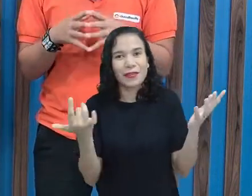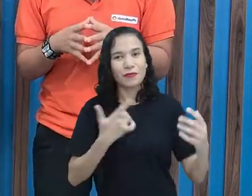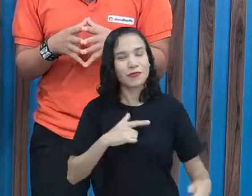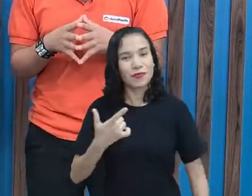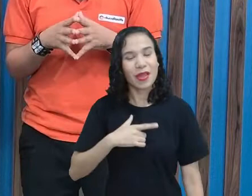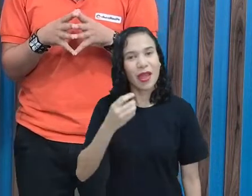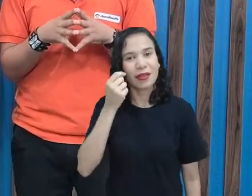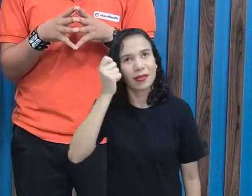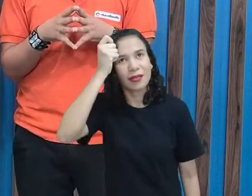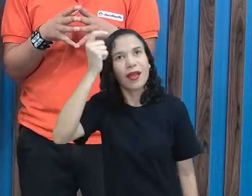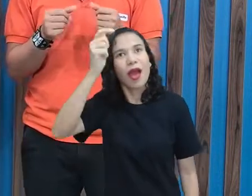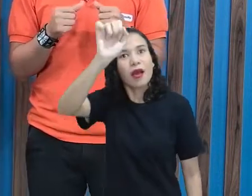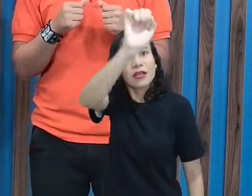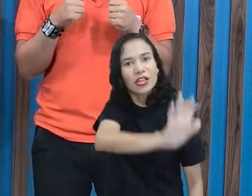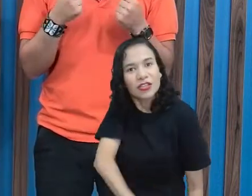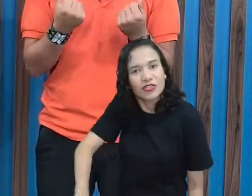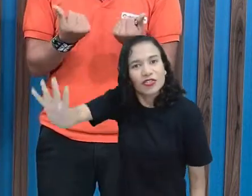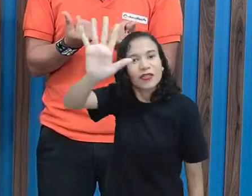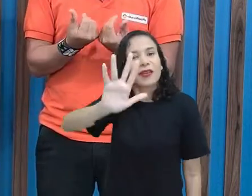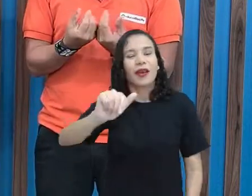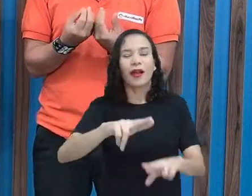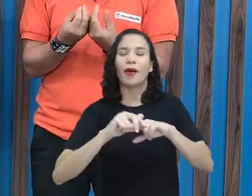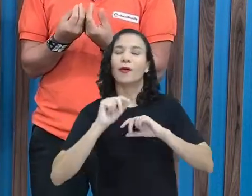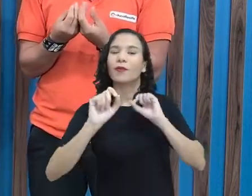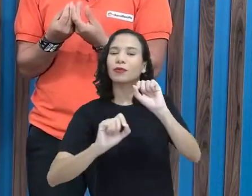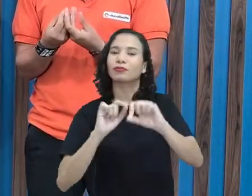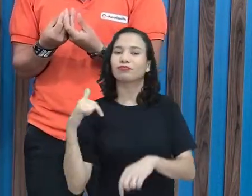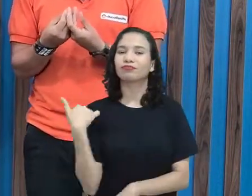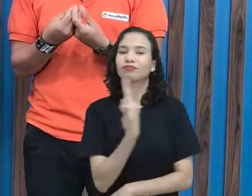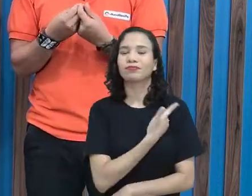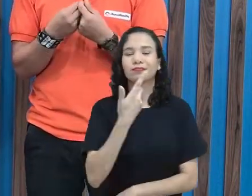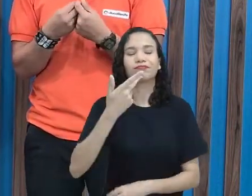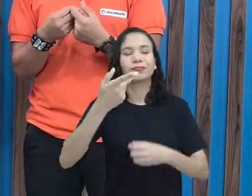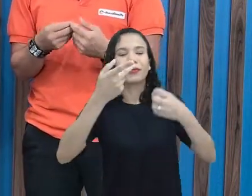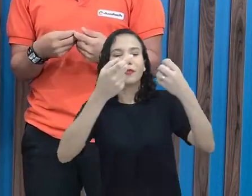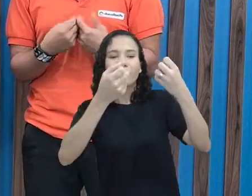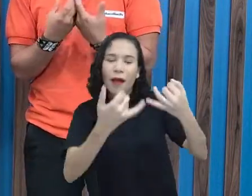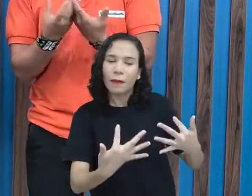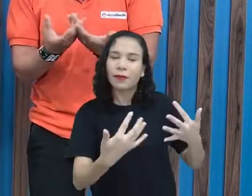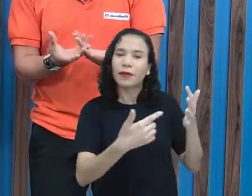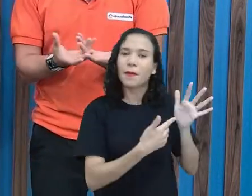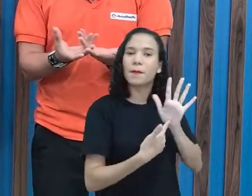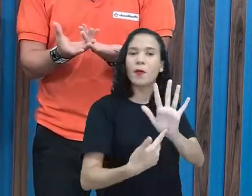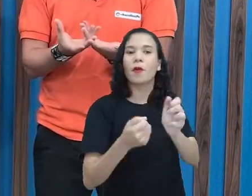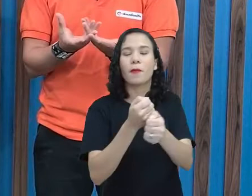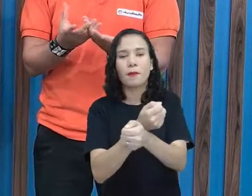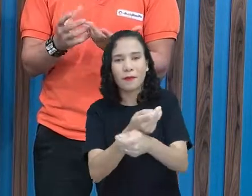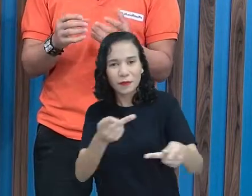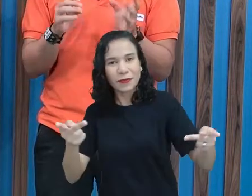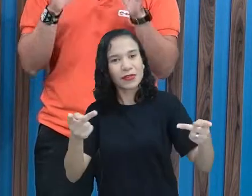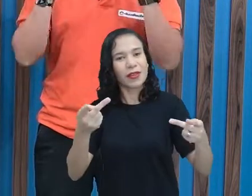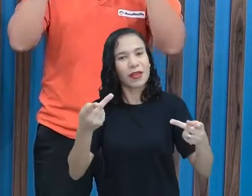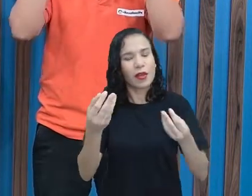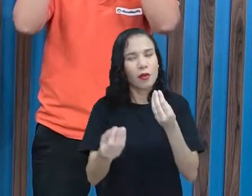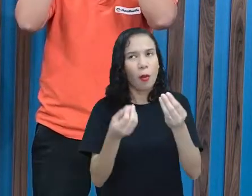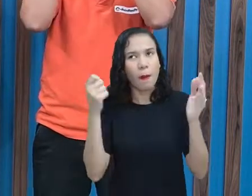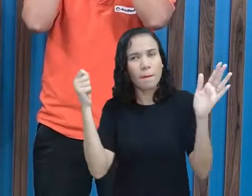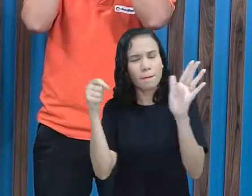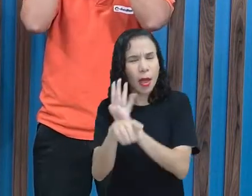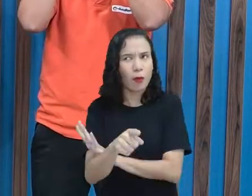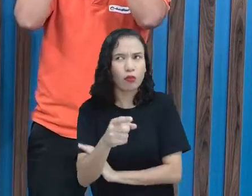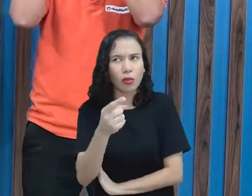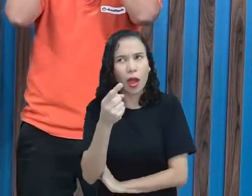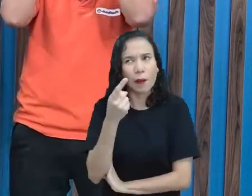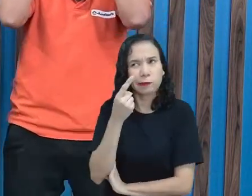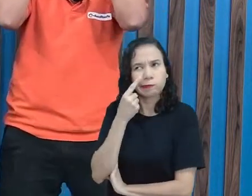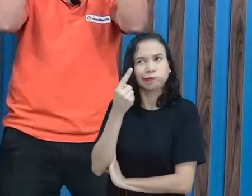esse alcance todo, exatamente. Então, quando a gente fala, né, quando a gente traz para vocês essa pergunta inicial aí,